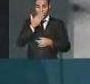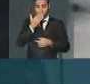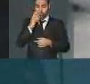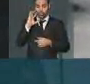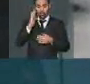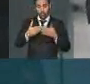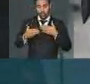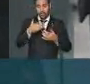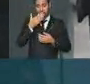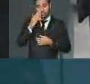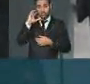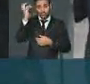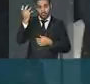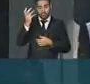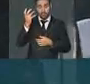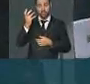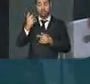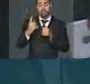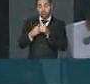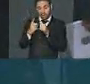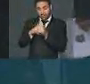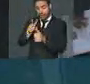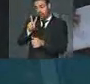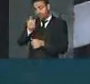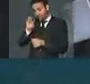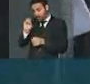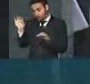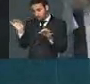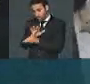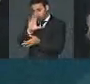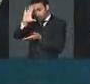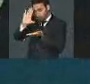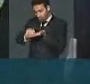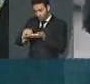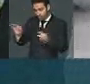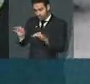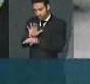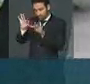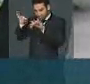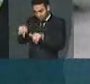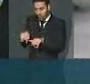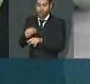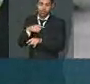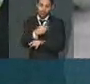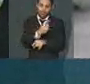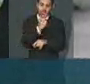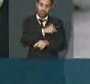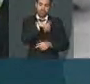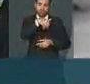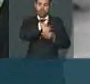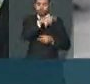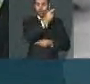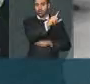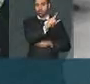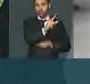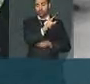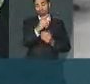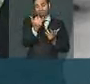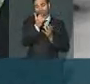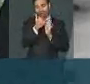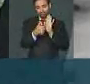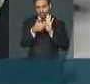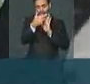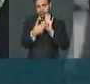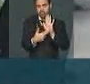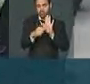qualquer deliberação até a votação final do veto. Então, permita-me, presidente, aqui o texto é absolutamente transparente e